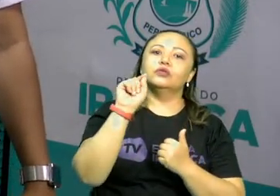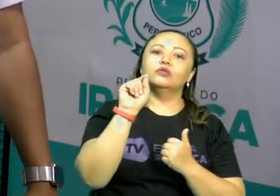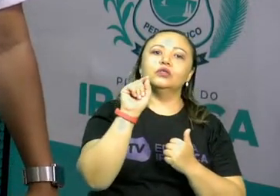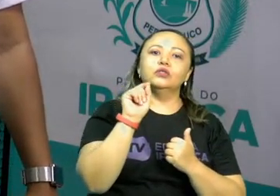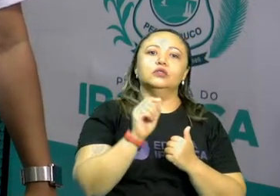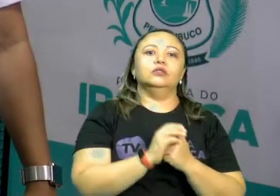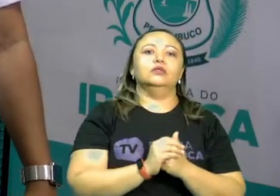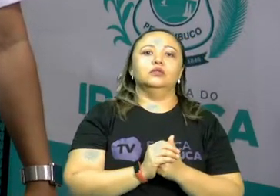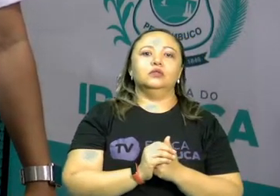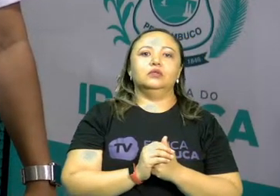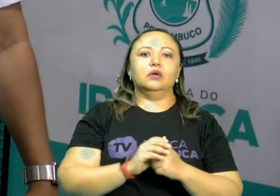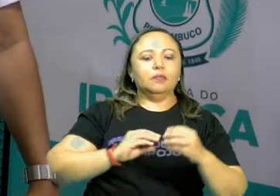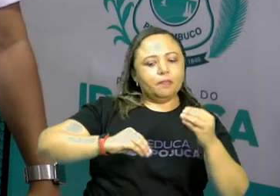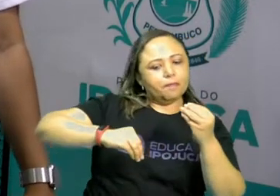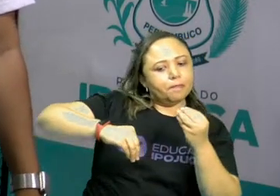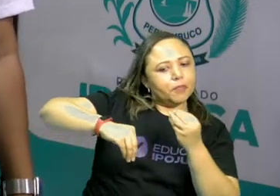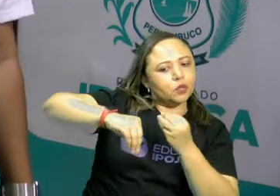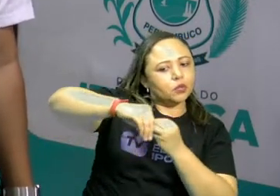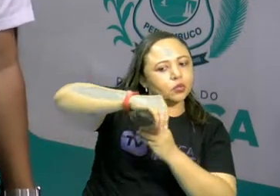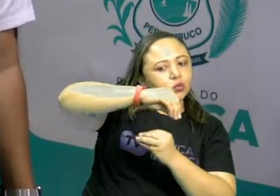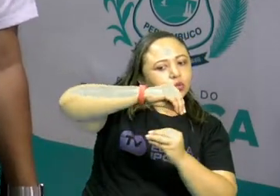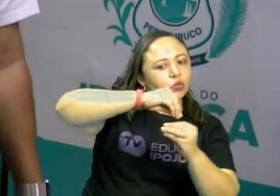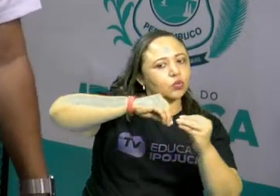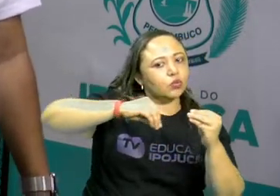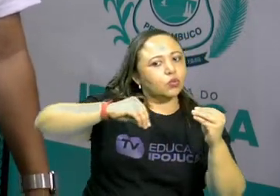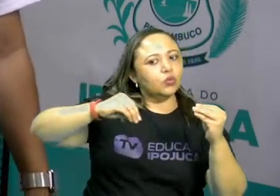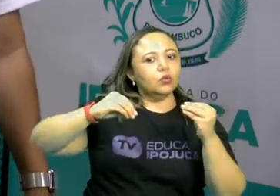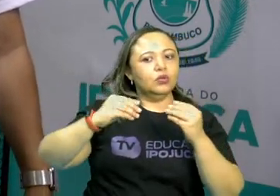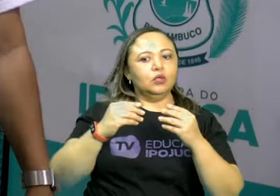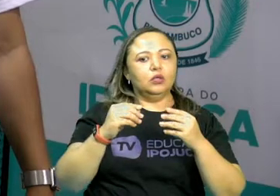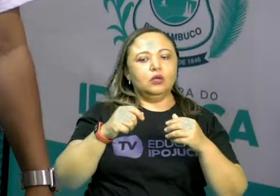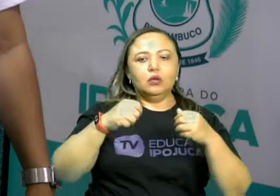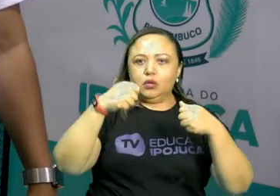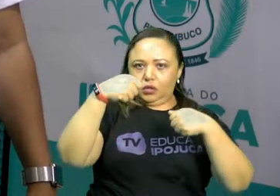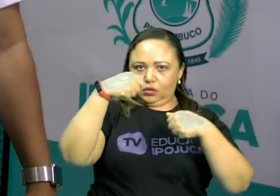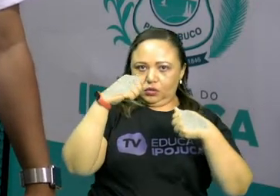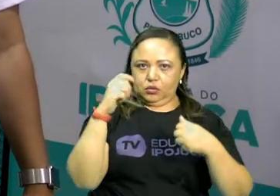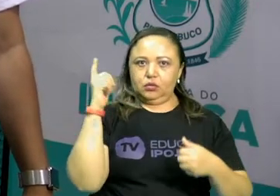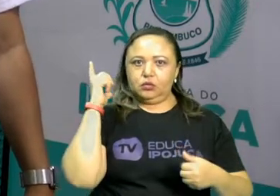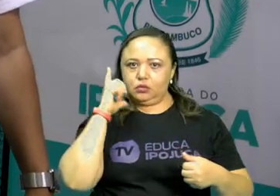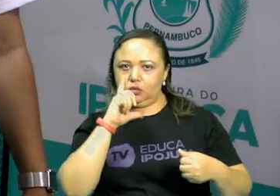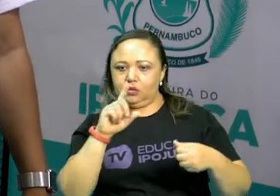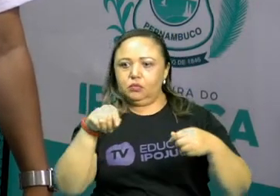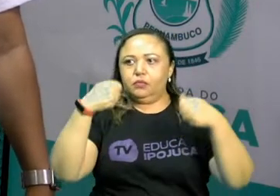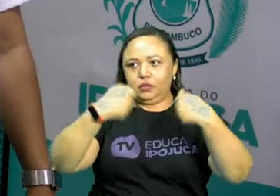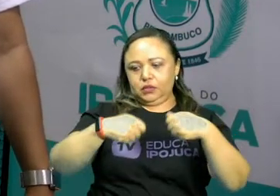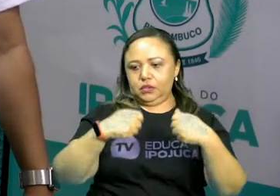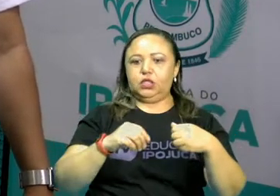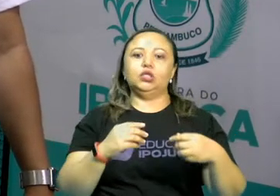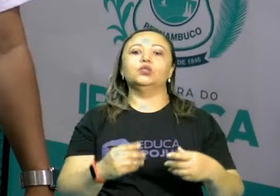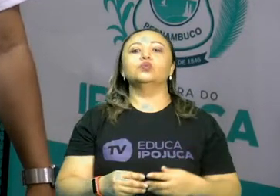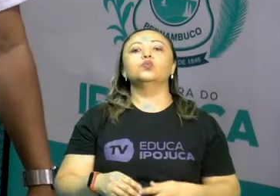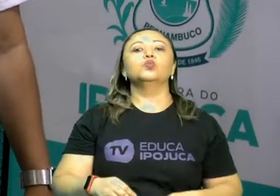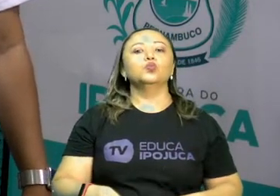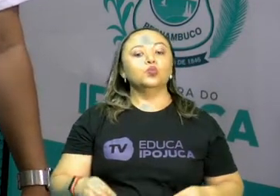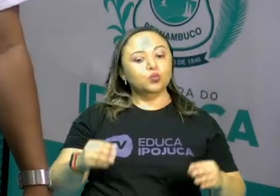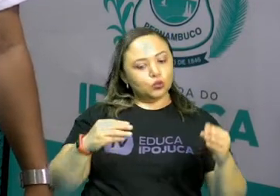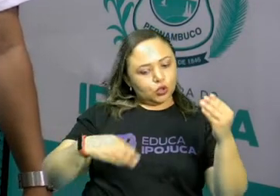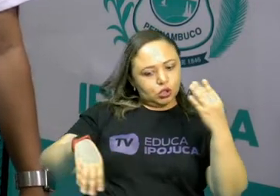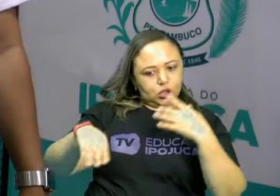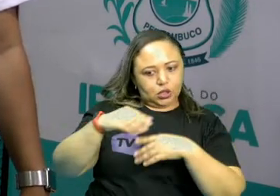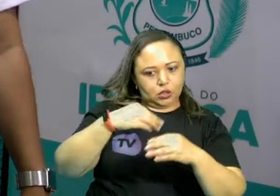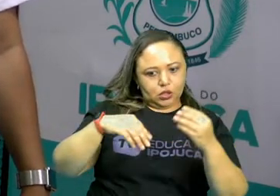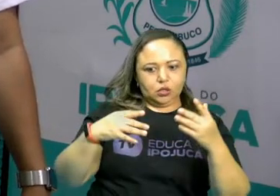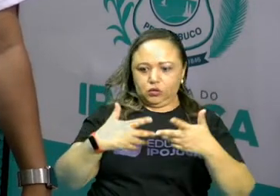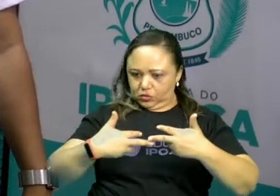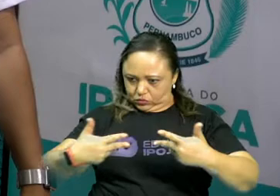para eu conseguir uma mistura, eu preciso de uma substância. E o segundo ponto também que a gente vai abordar aqui é o que